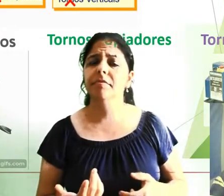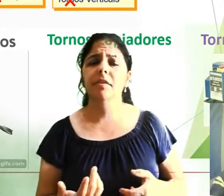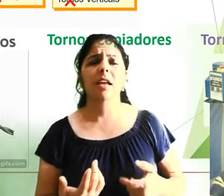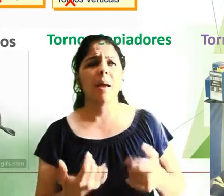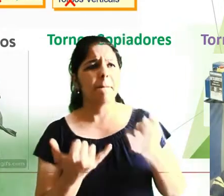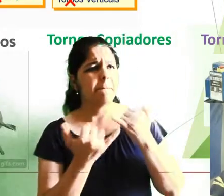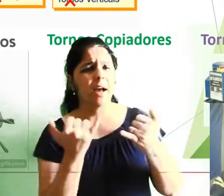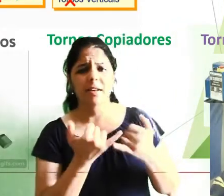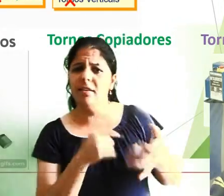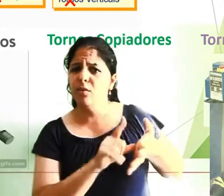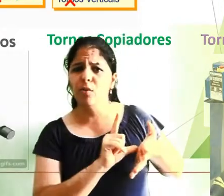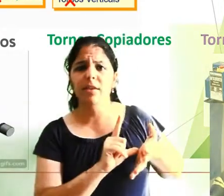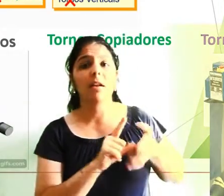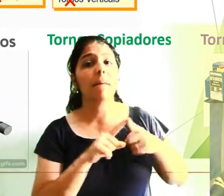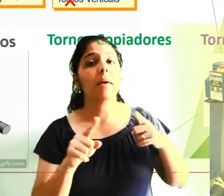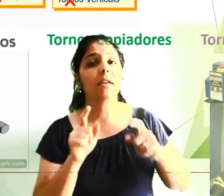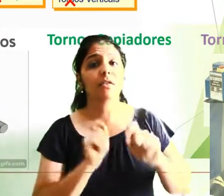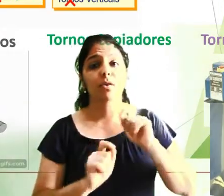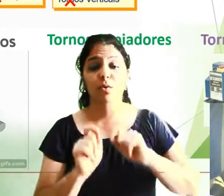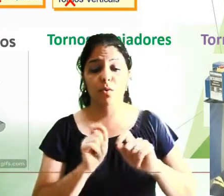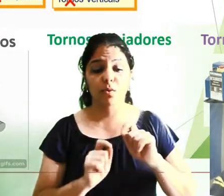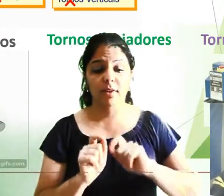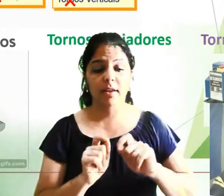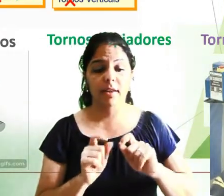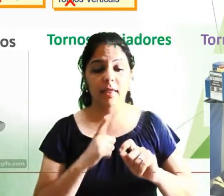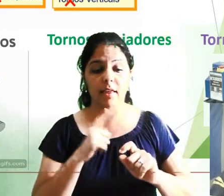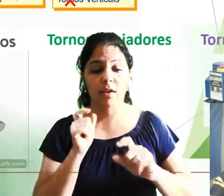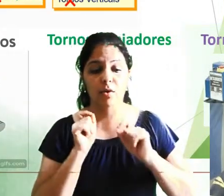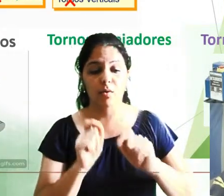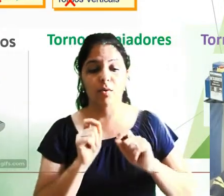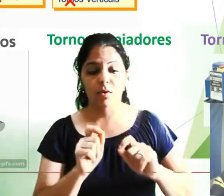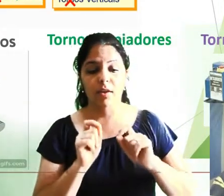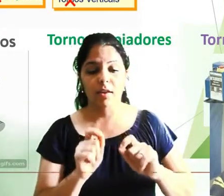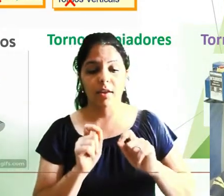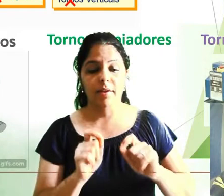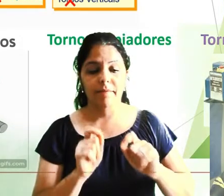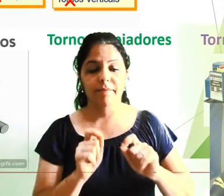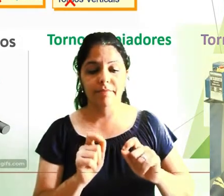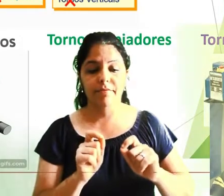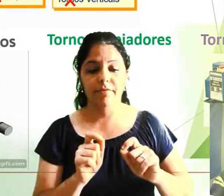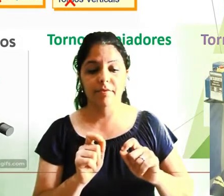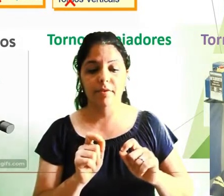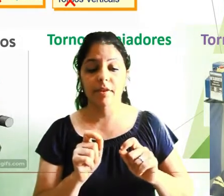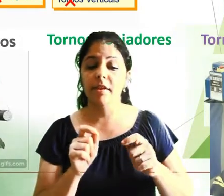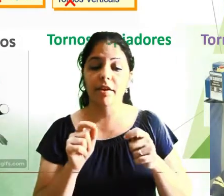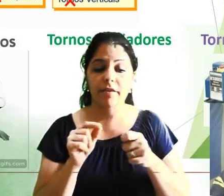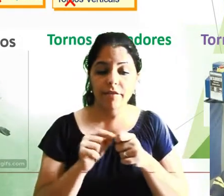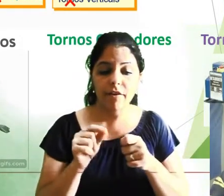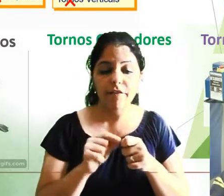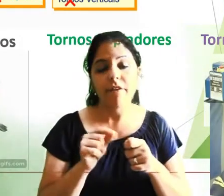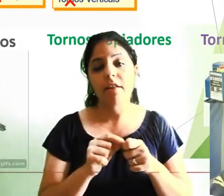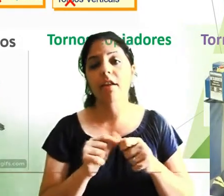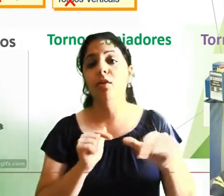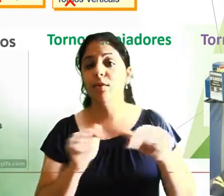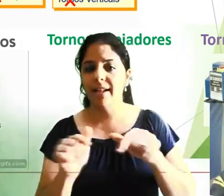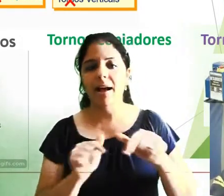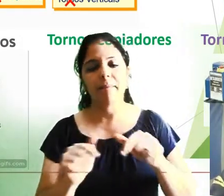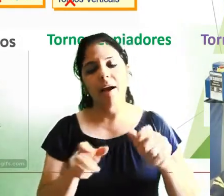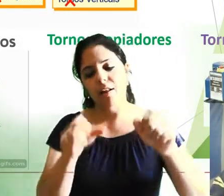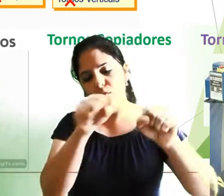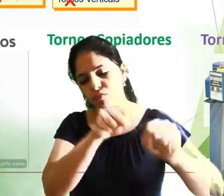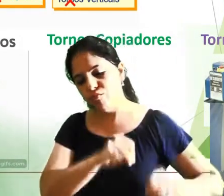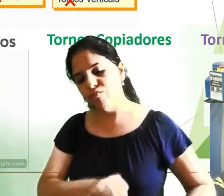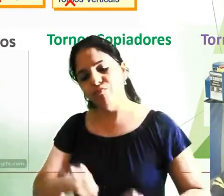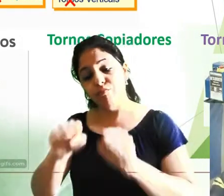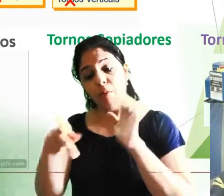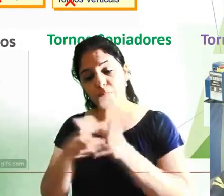o mesmo funcionamento do torno revólver, porém ele tem um acionamento aqui ó, do mecanismo que ele vai fazendo o trabalho que seria,